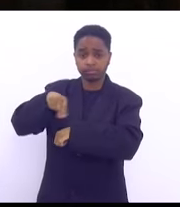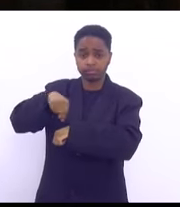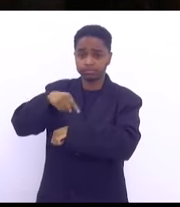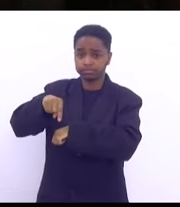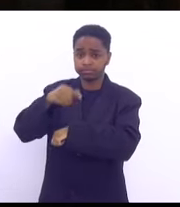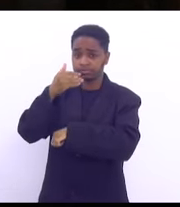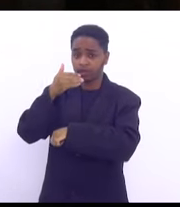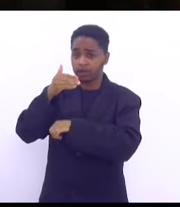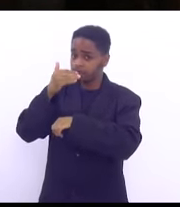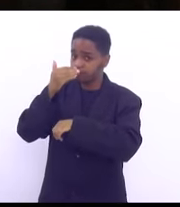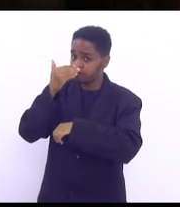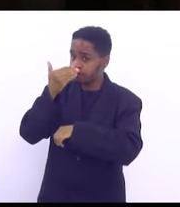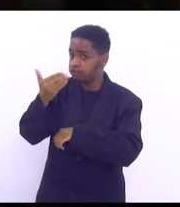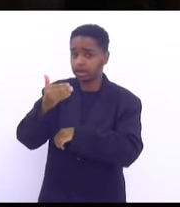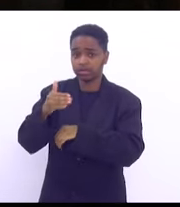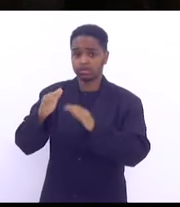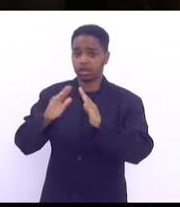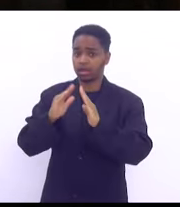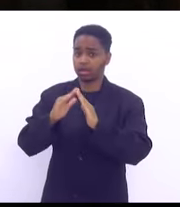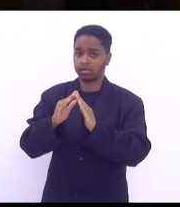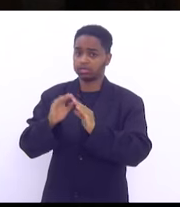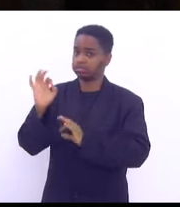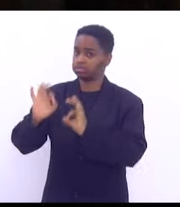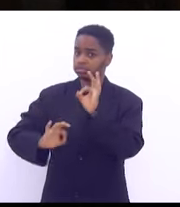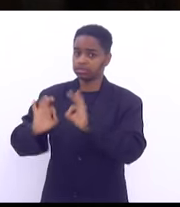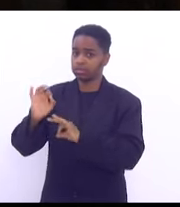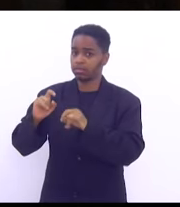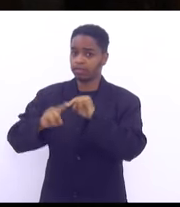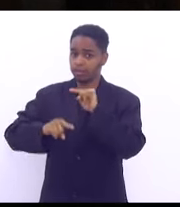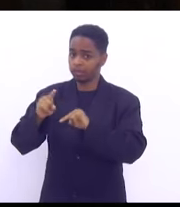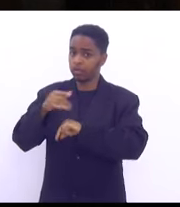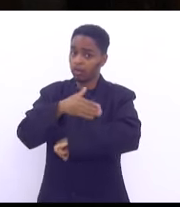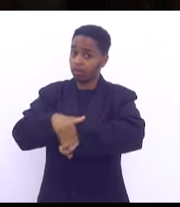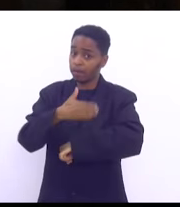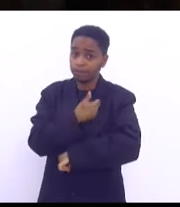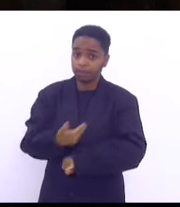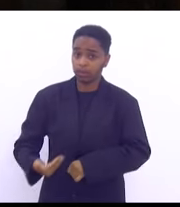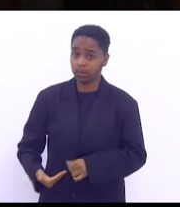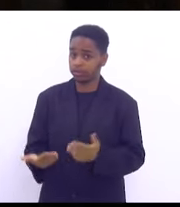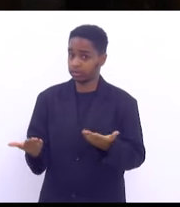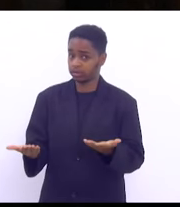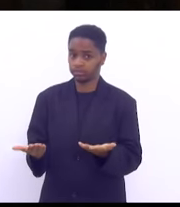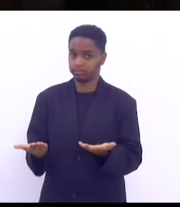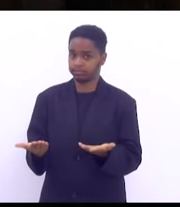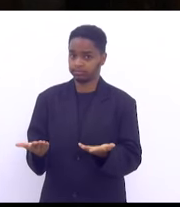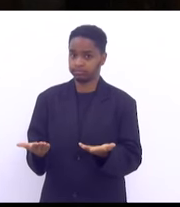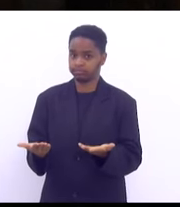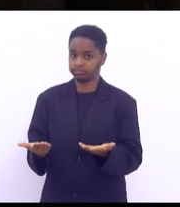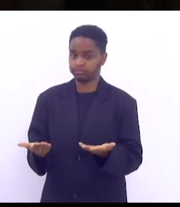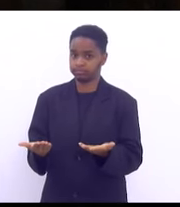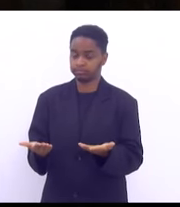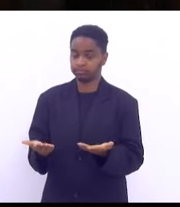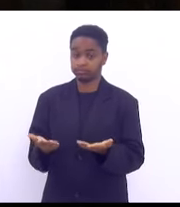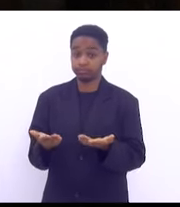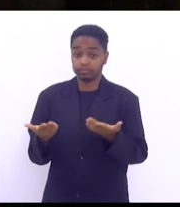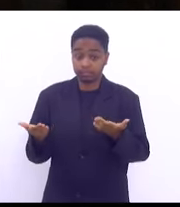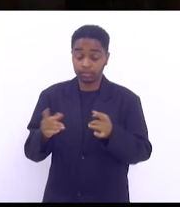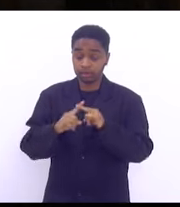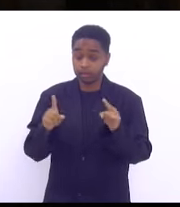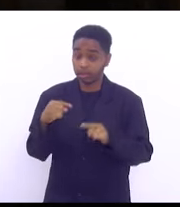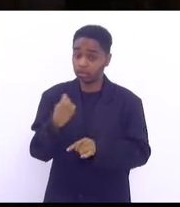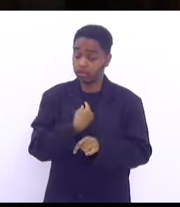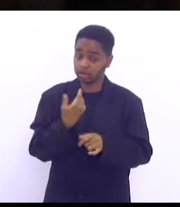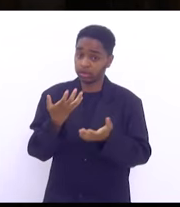logradouro, na calçada, como Vossa Excelência disse, logradouro público, no peito. E nós queremos